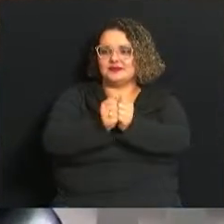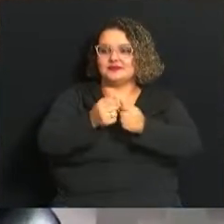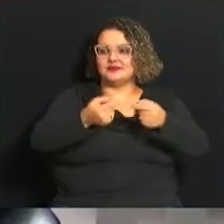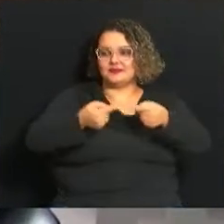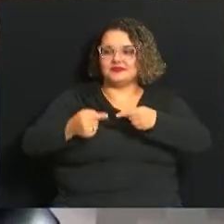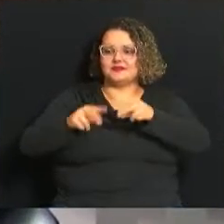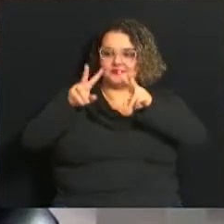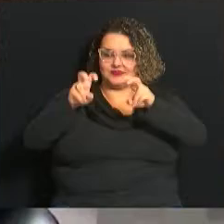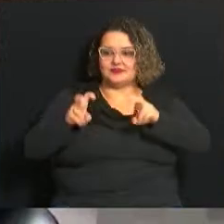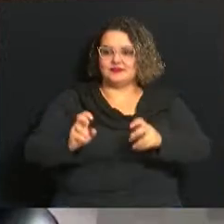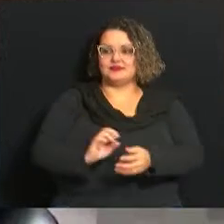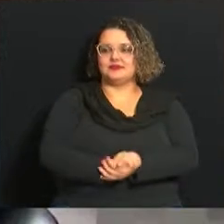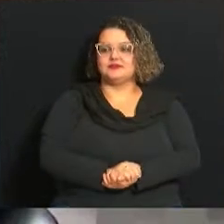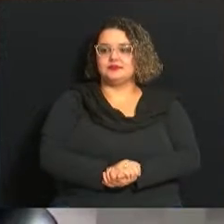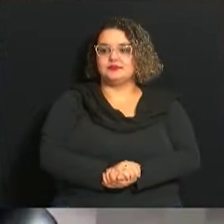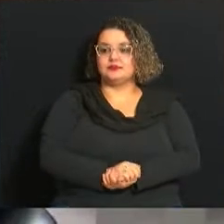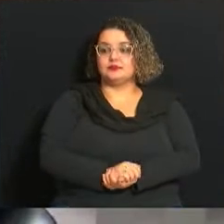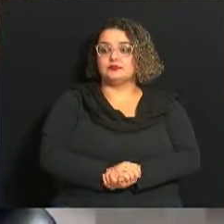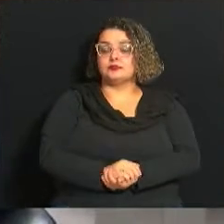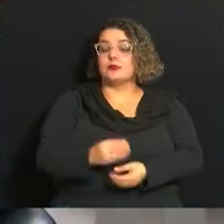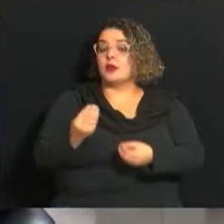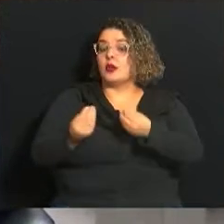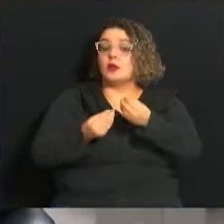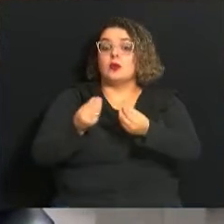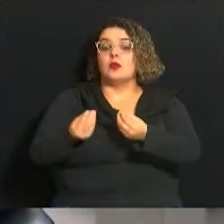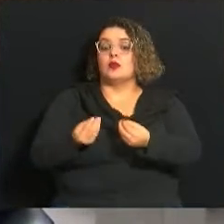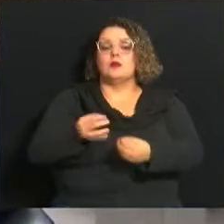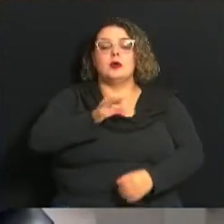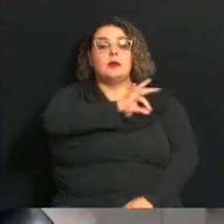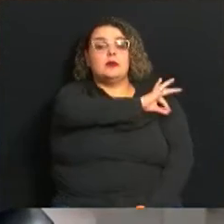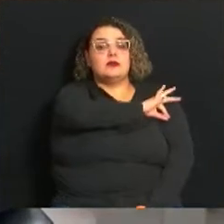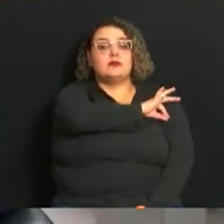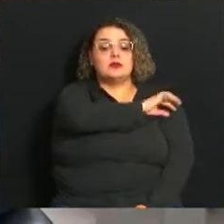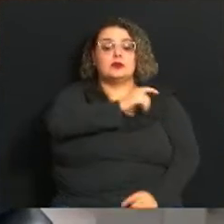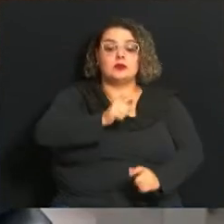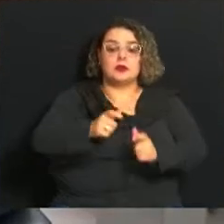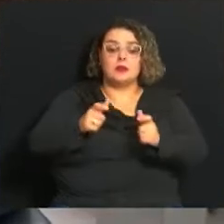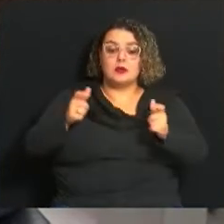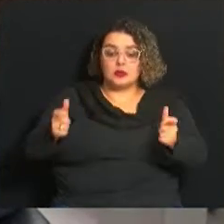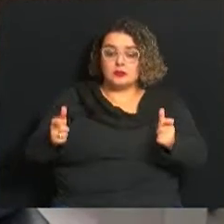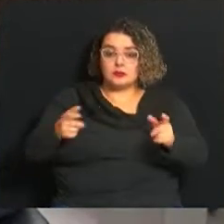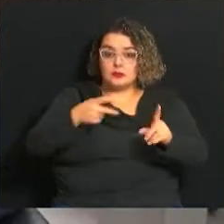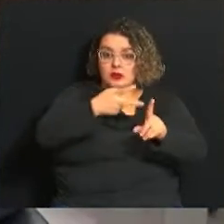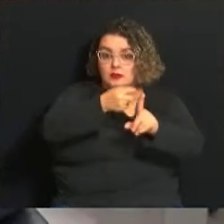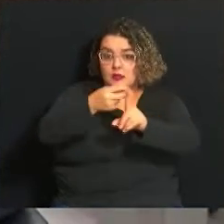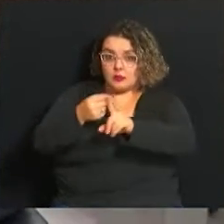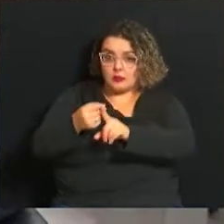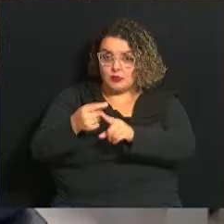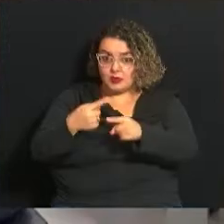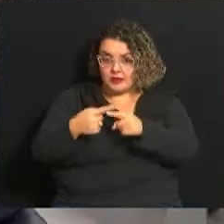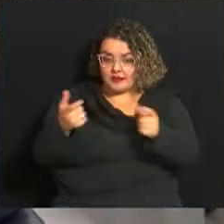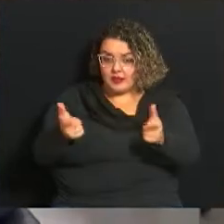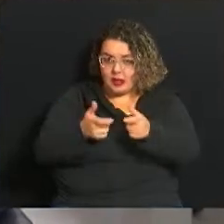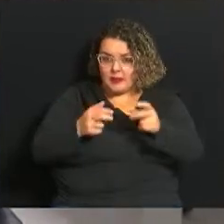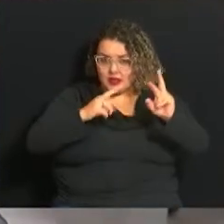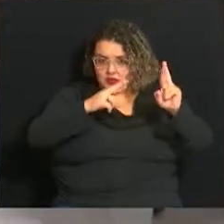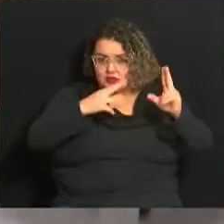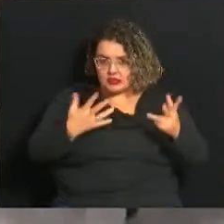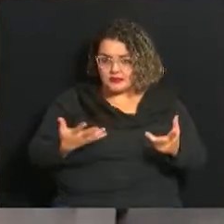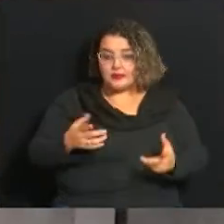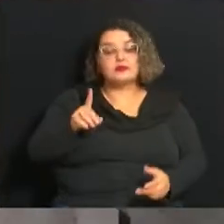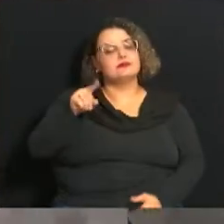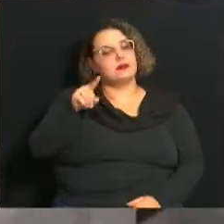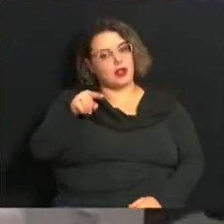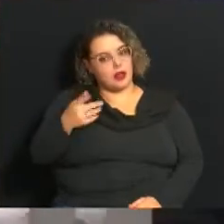assunto. Bom, como que é isso, então? A Prefeitura está aumentando a cobertura vacinal porque está abaixo da expectativa? Exatamente,